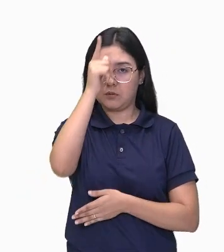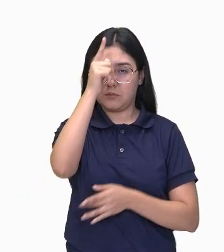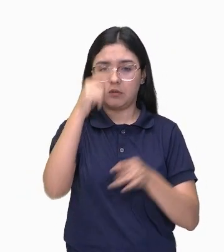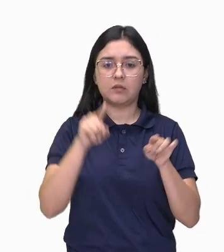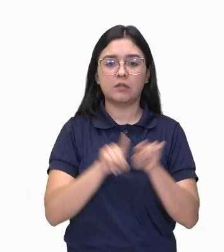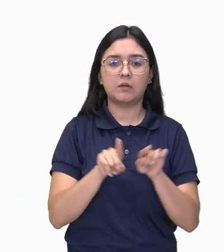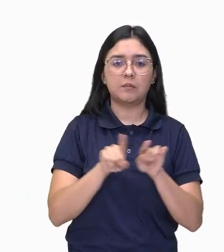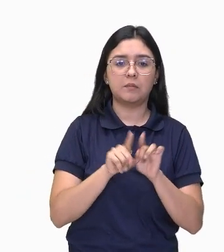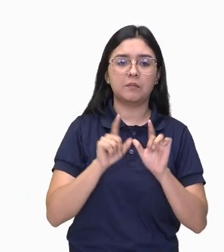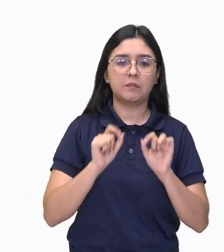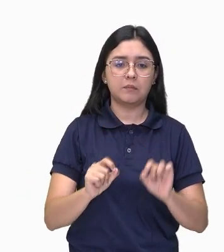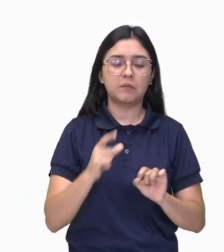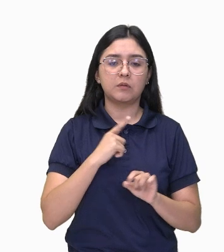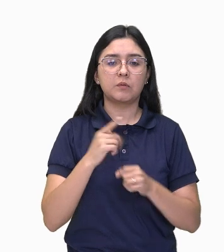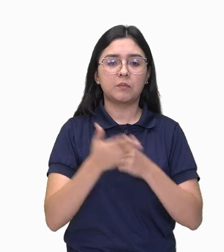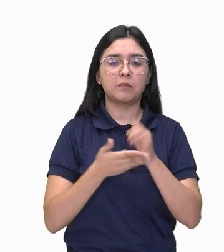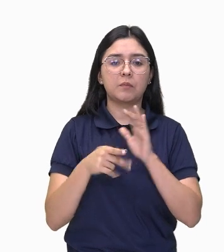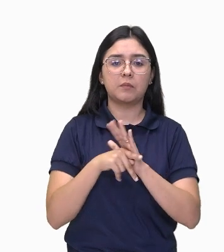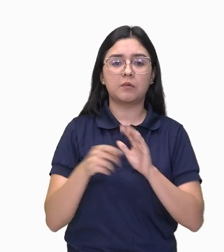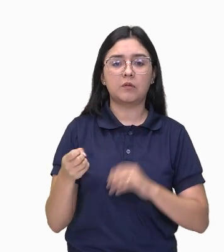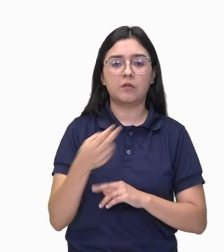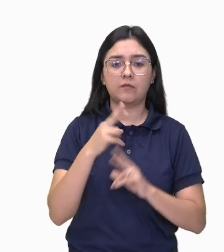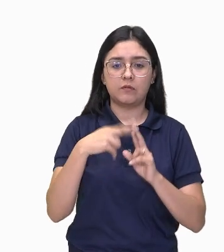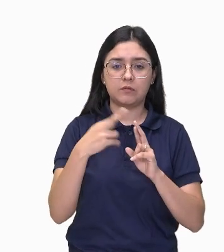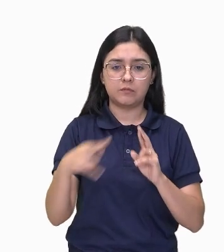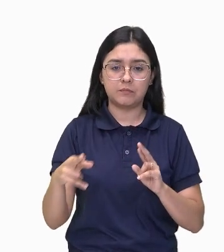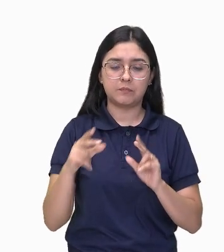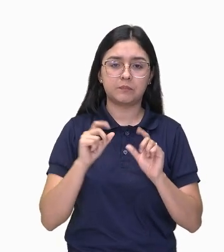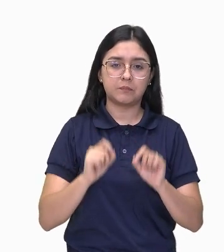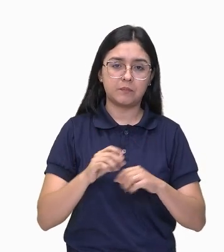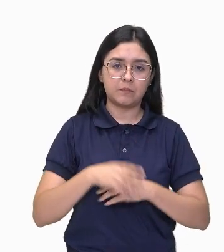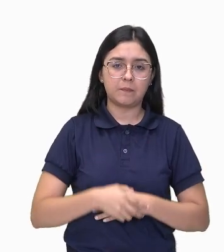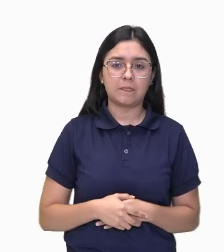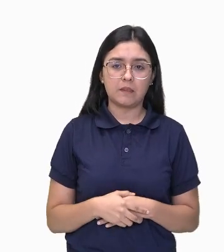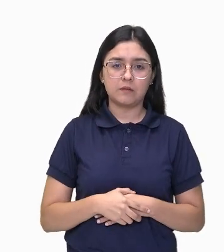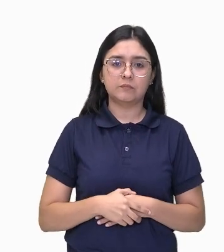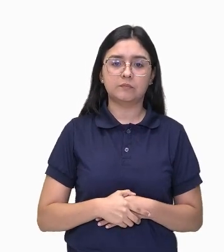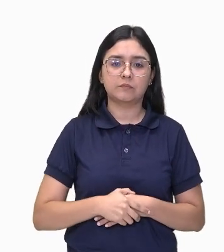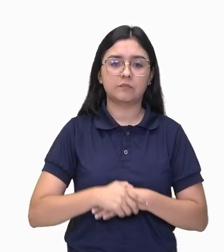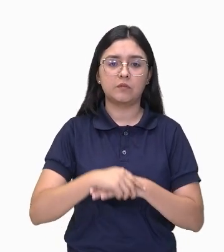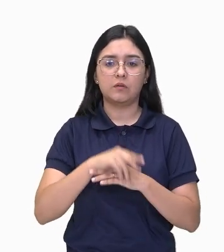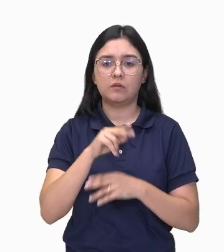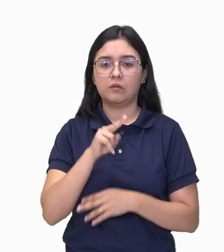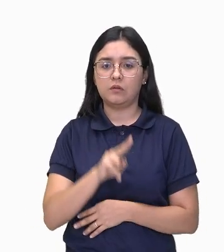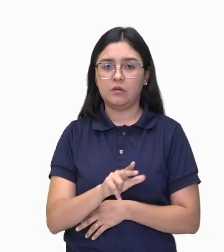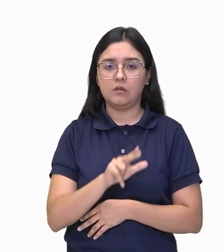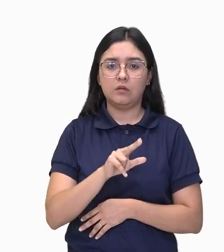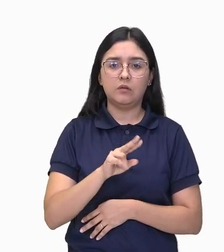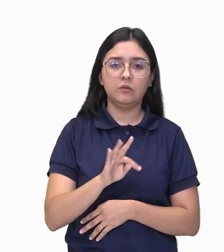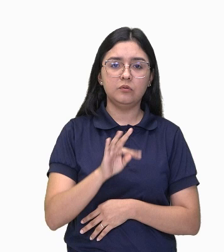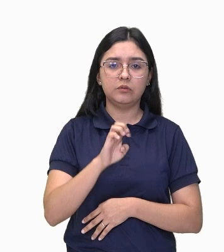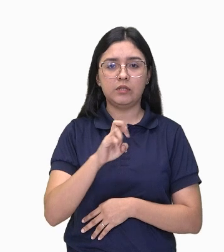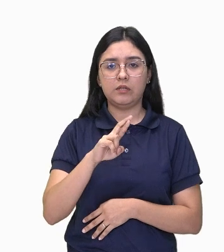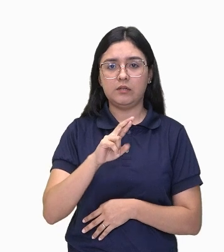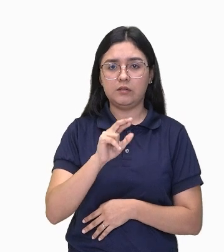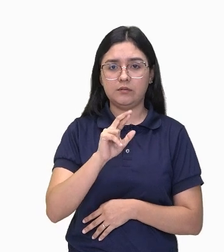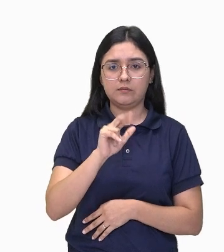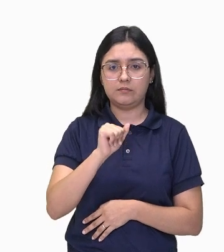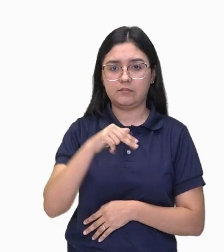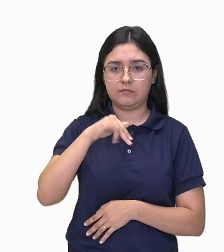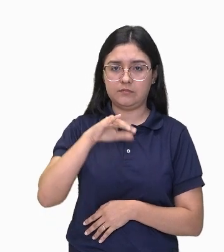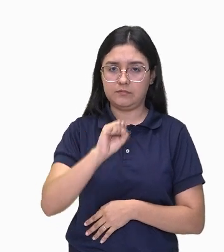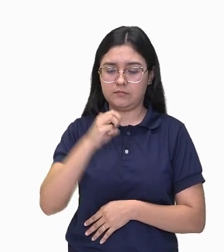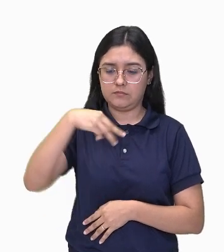da nova religião, no caso, o luteranismo. Qual a principal diferença ali